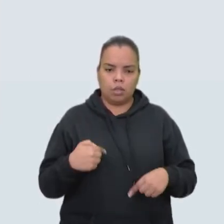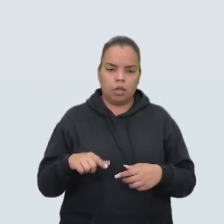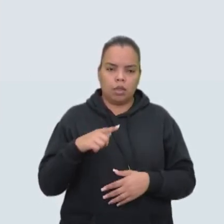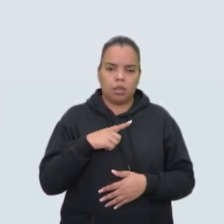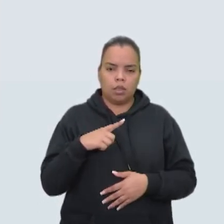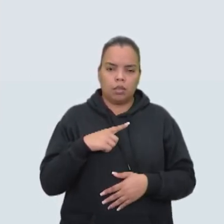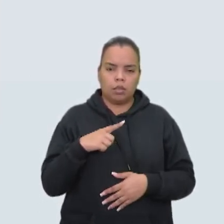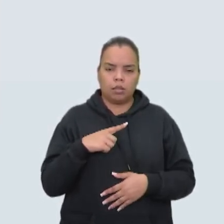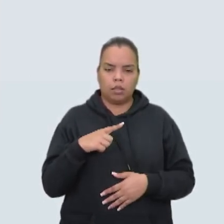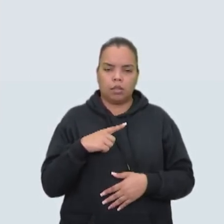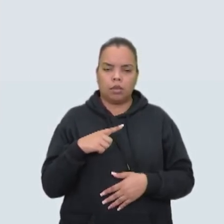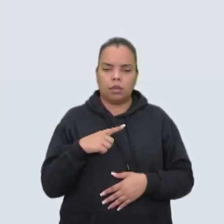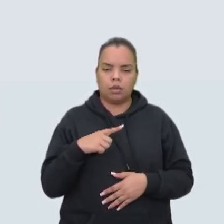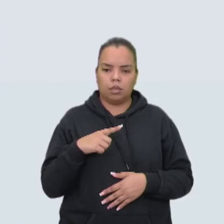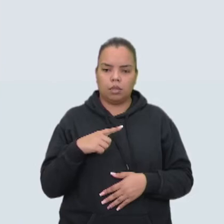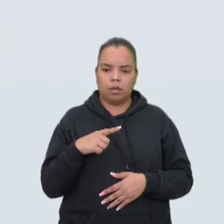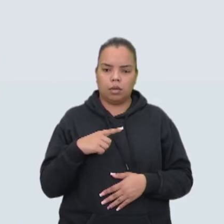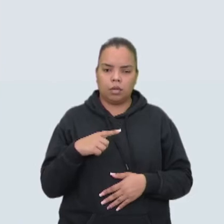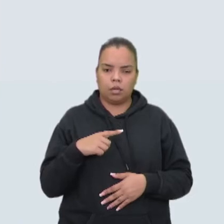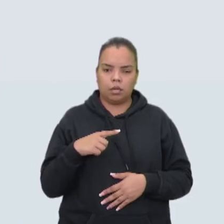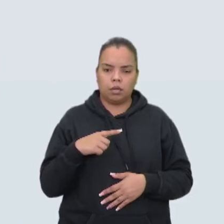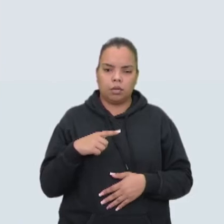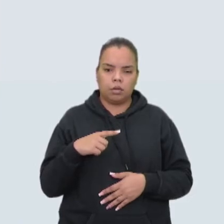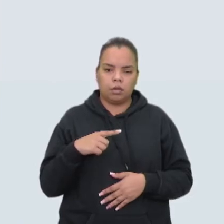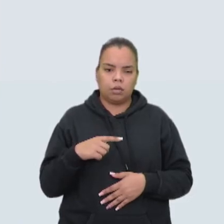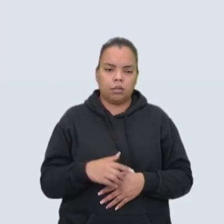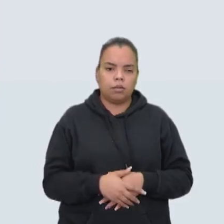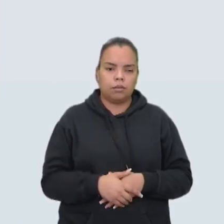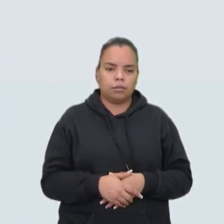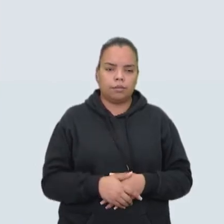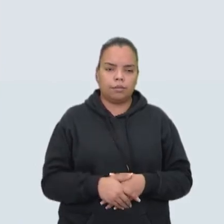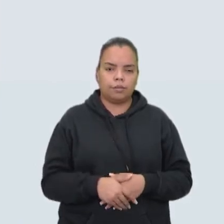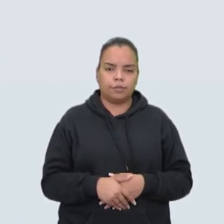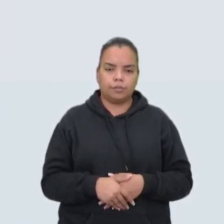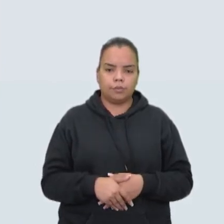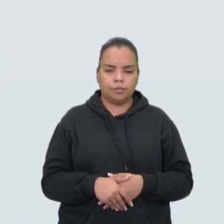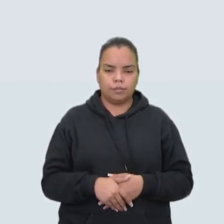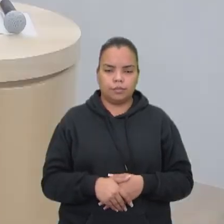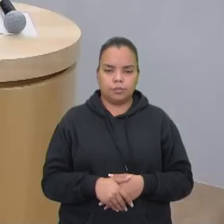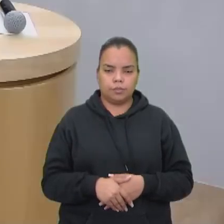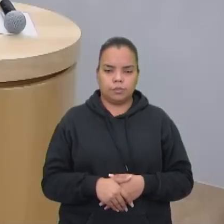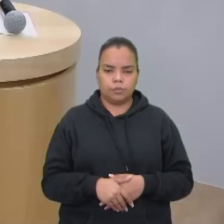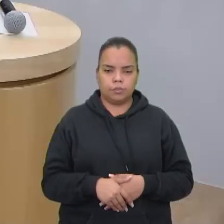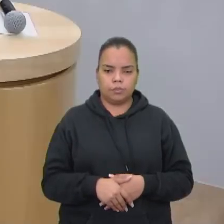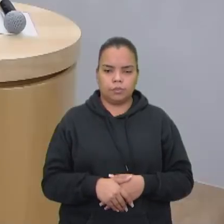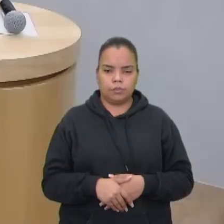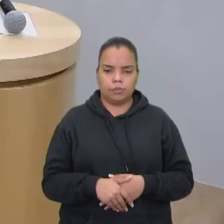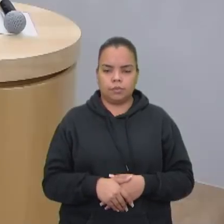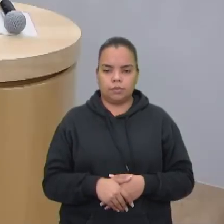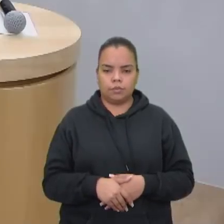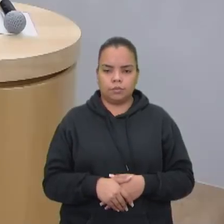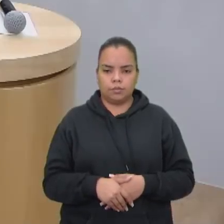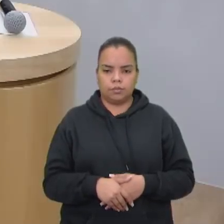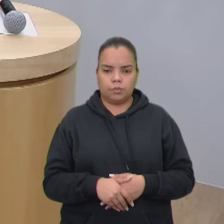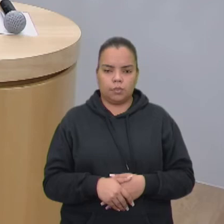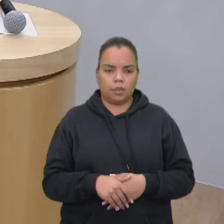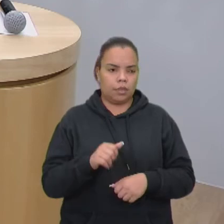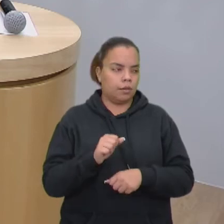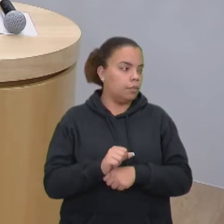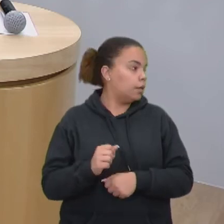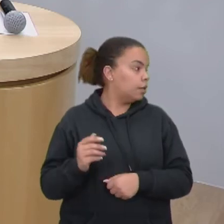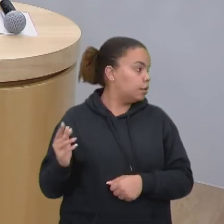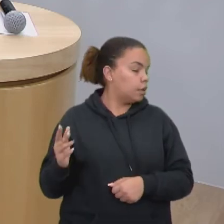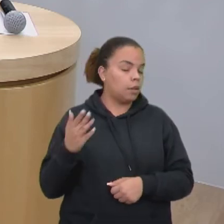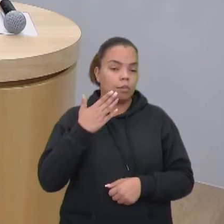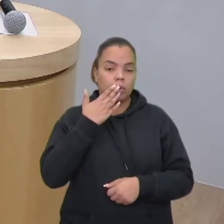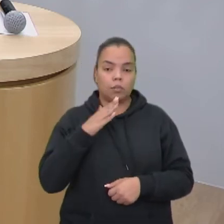seus hormônios atuam na regulação dos líquidos corporais e eletrólitos. E aí paramos, né? Como eu prometi